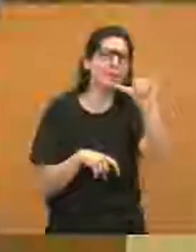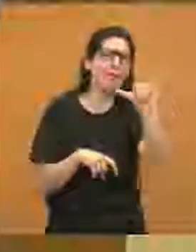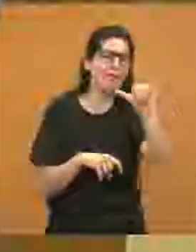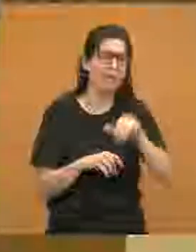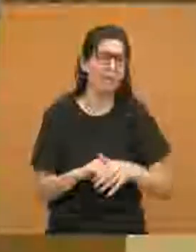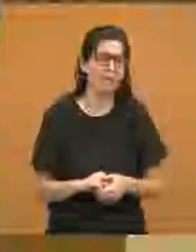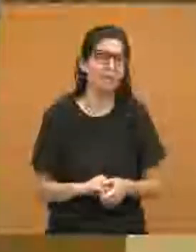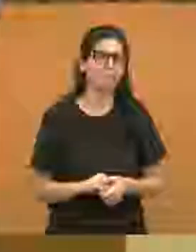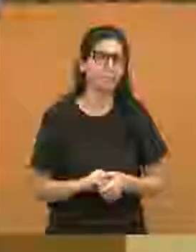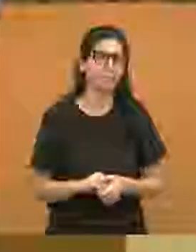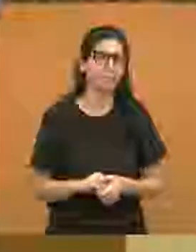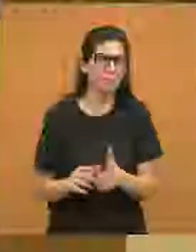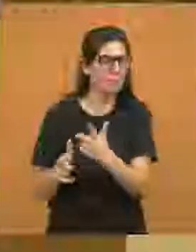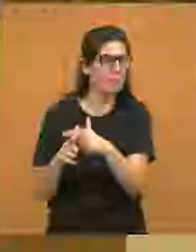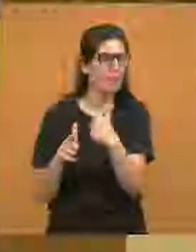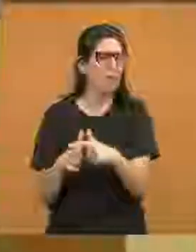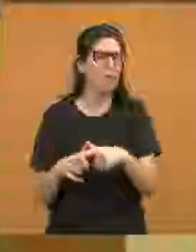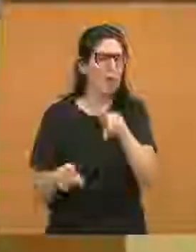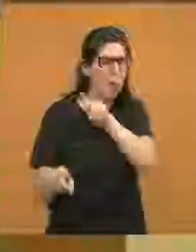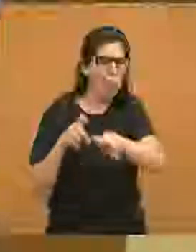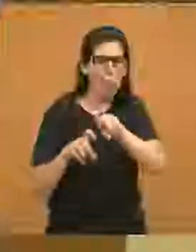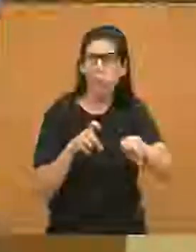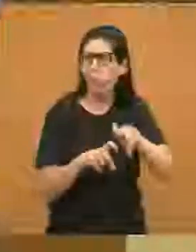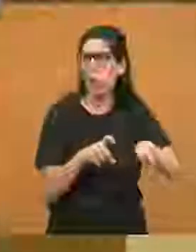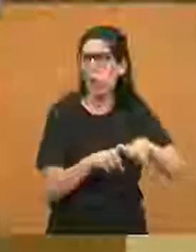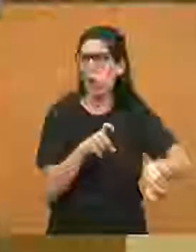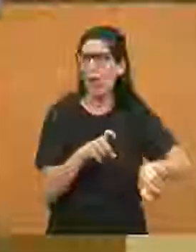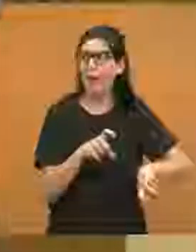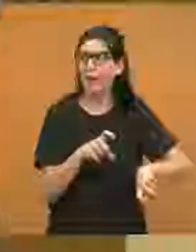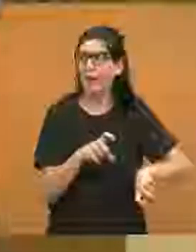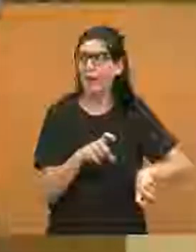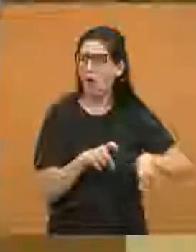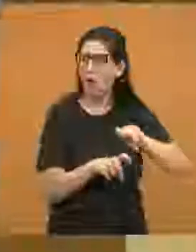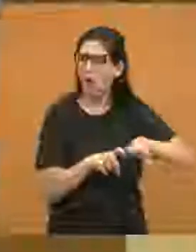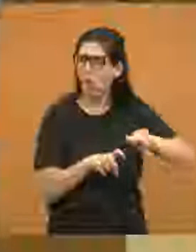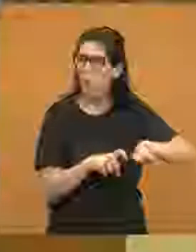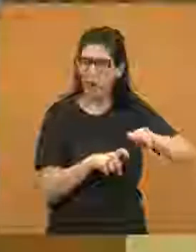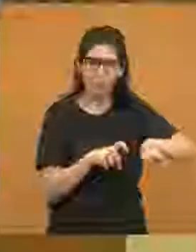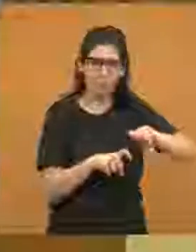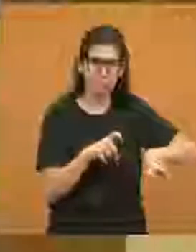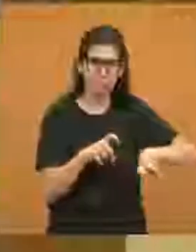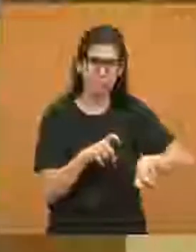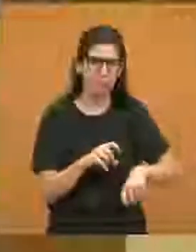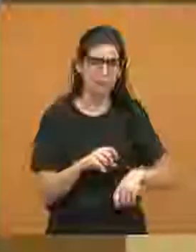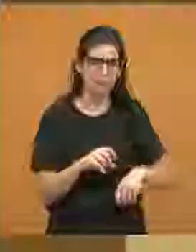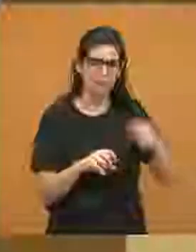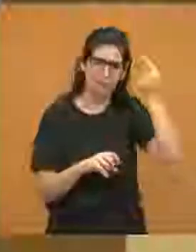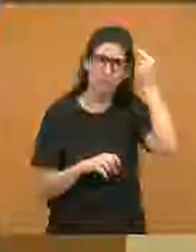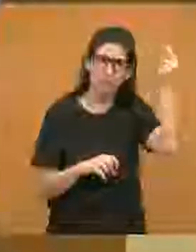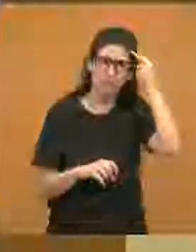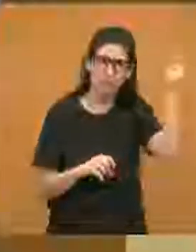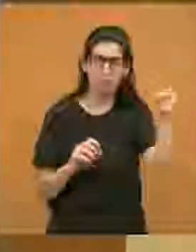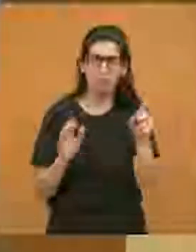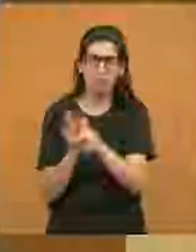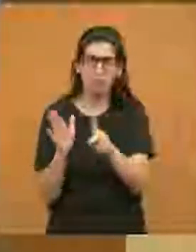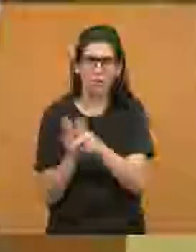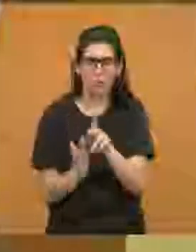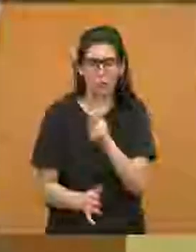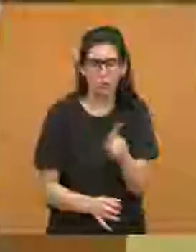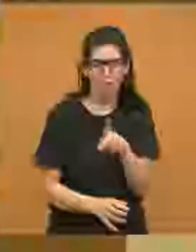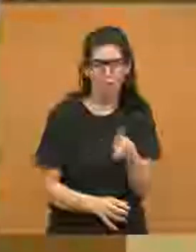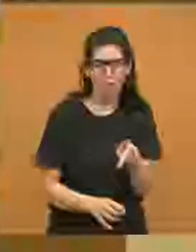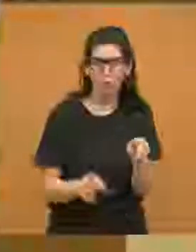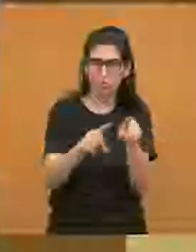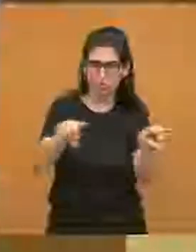a ocorrência de tais crimes, né? Eu fico pensando aqui que muitas vezes o próprio professor na sala de